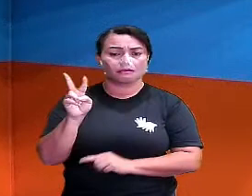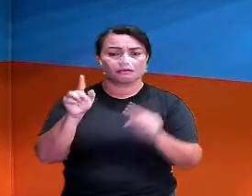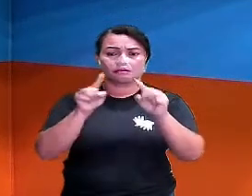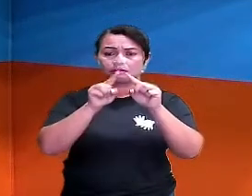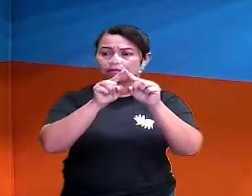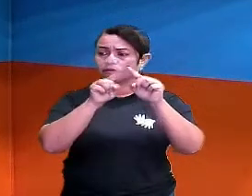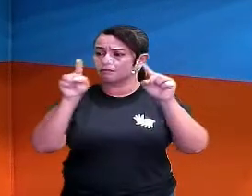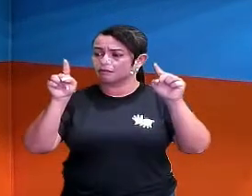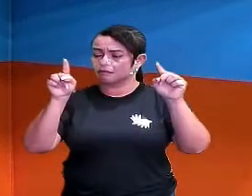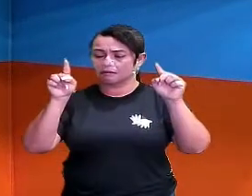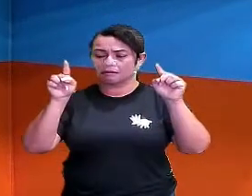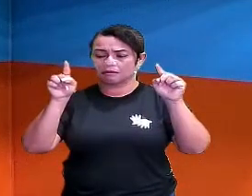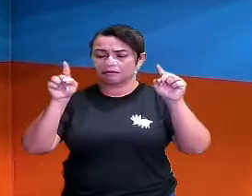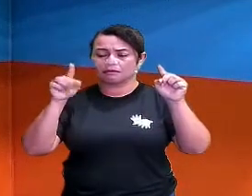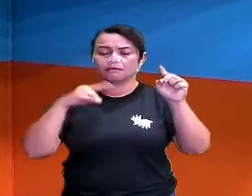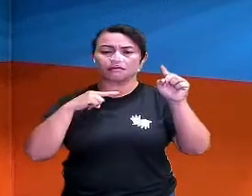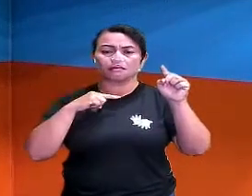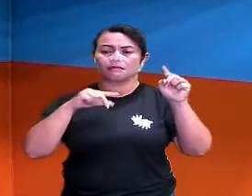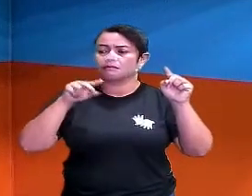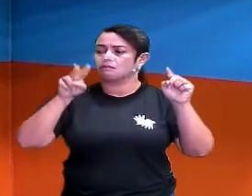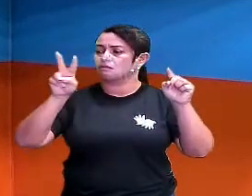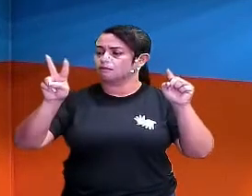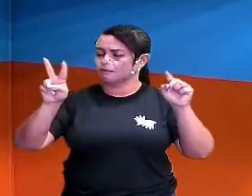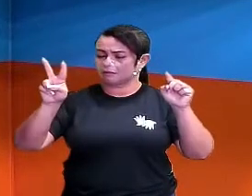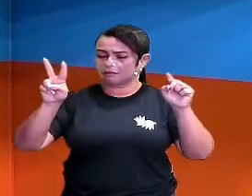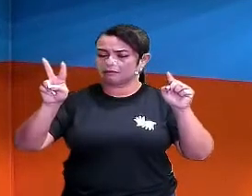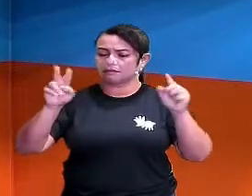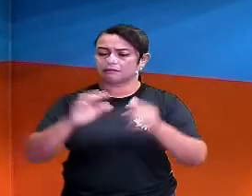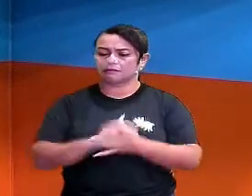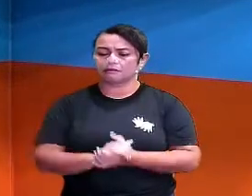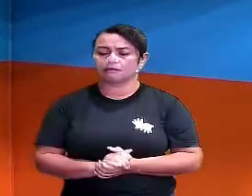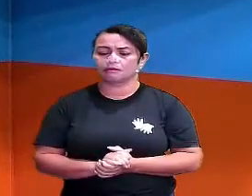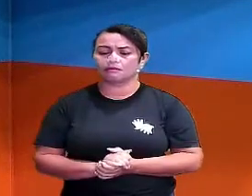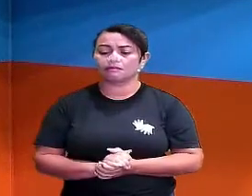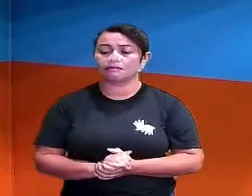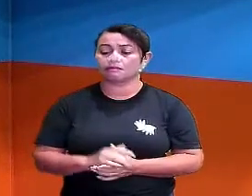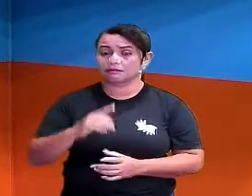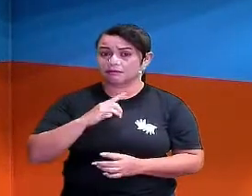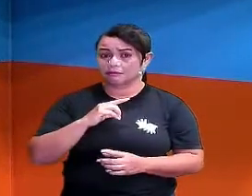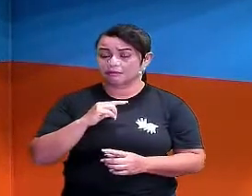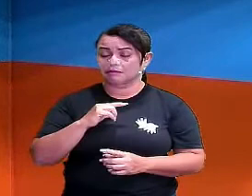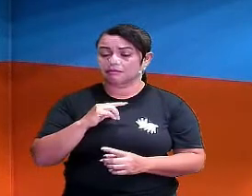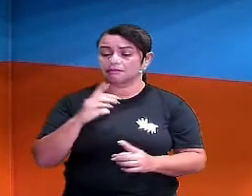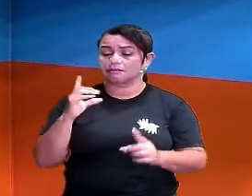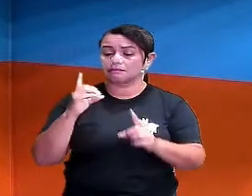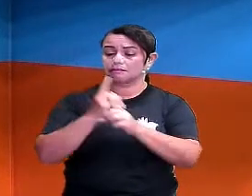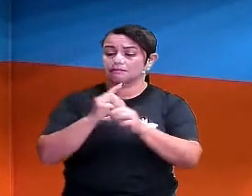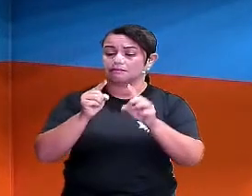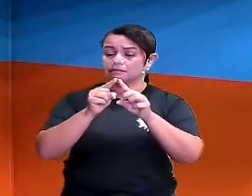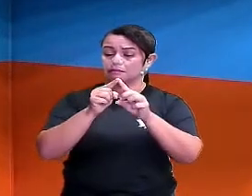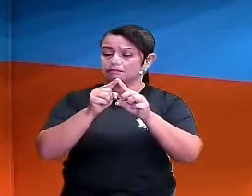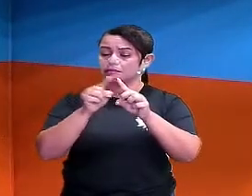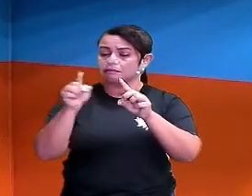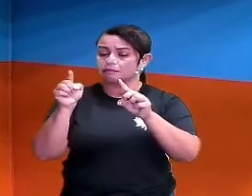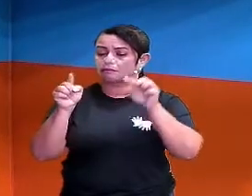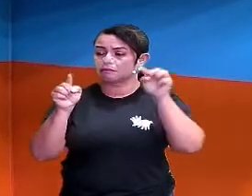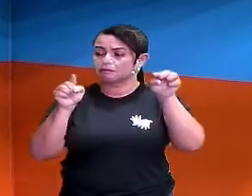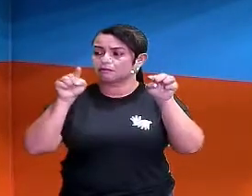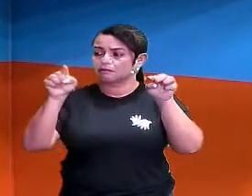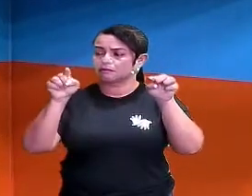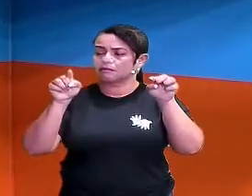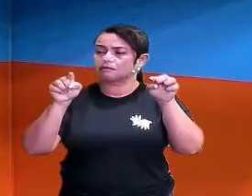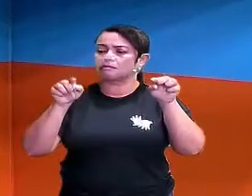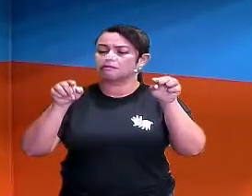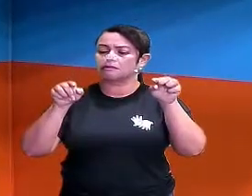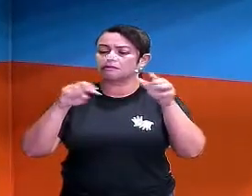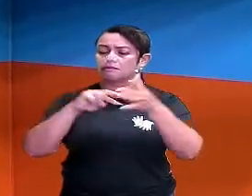2 segmentos de reta e eu tenho o vértice como ponto de encontro. Então, a cada 2 segmentos de